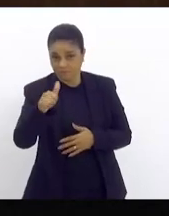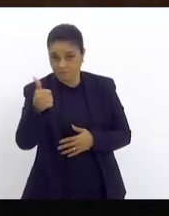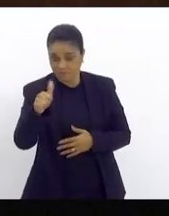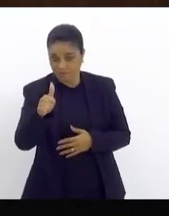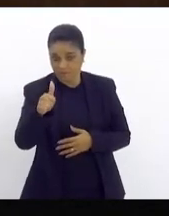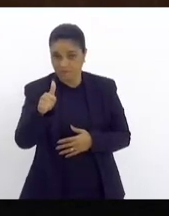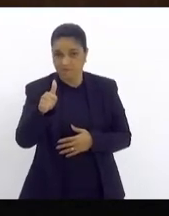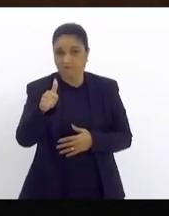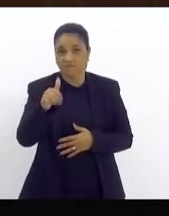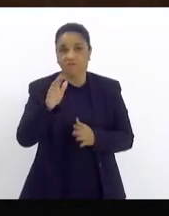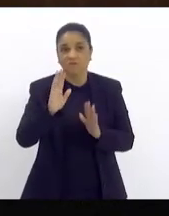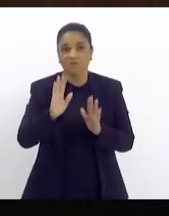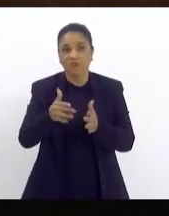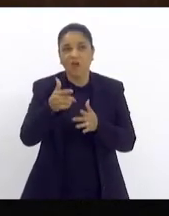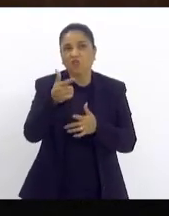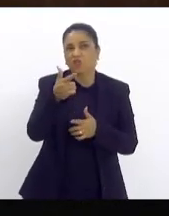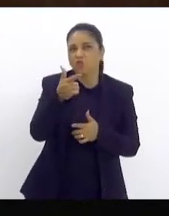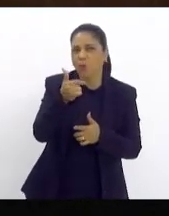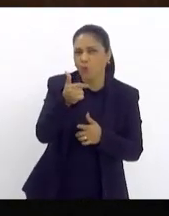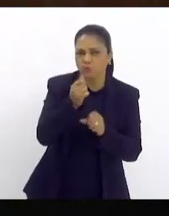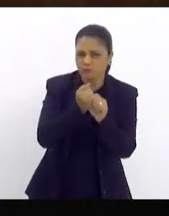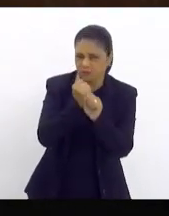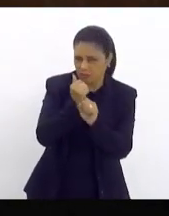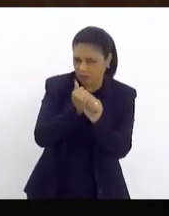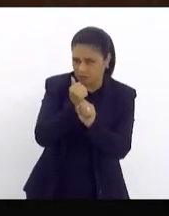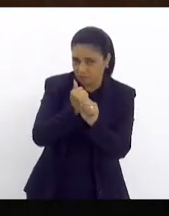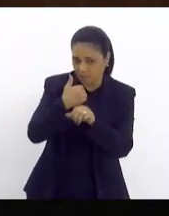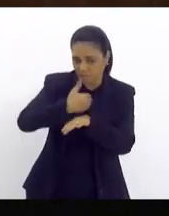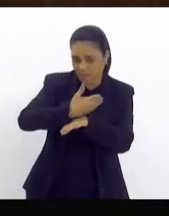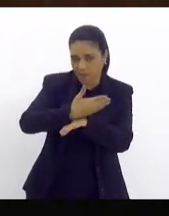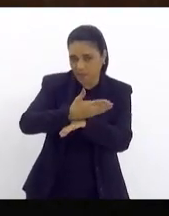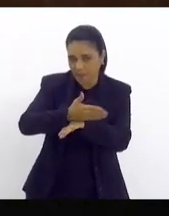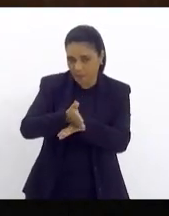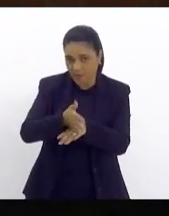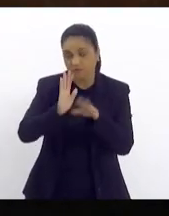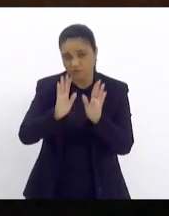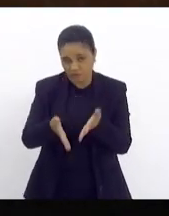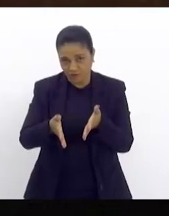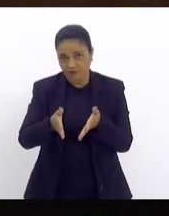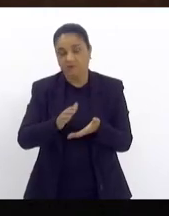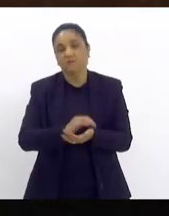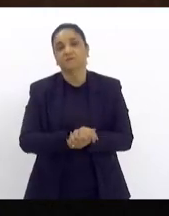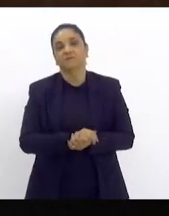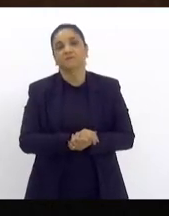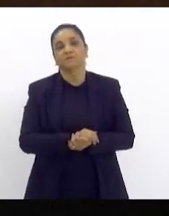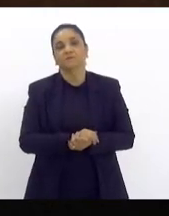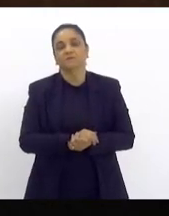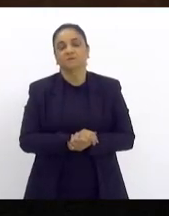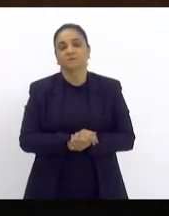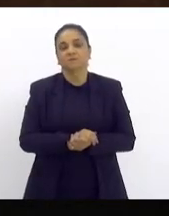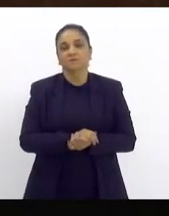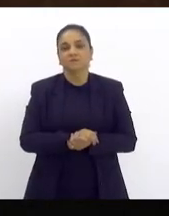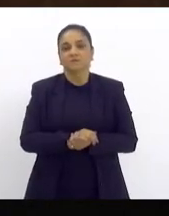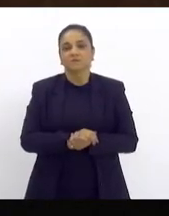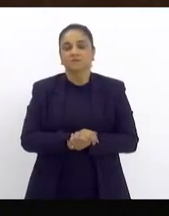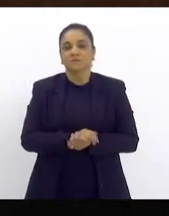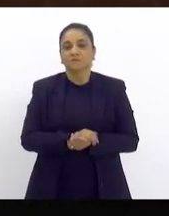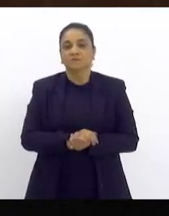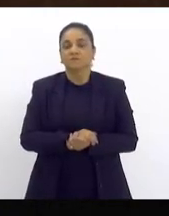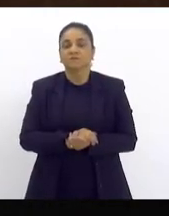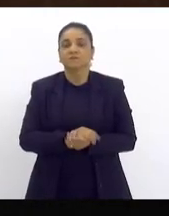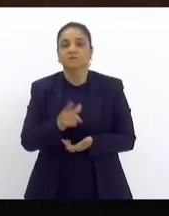já são 12 anos né que se passaram houve uma